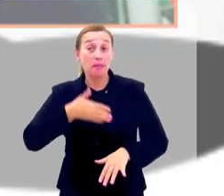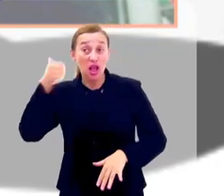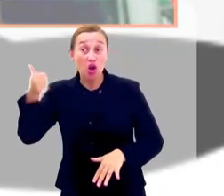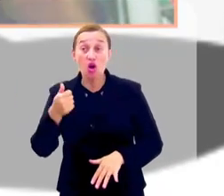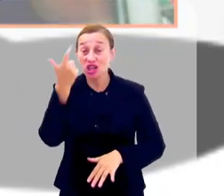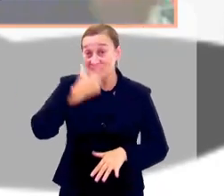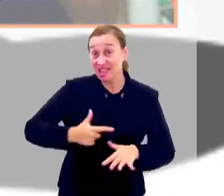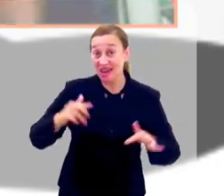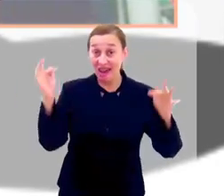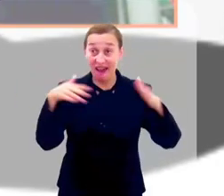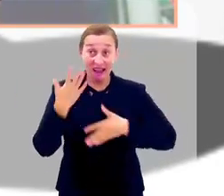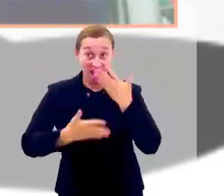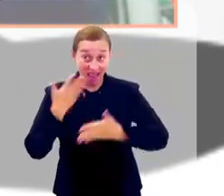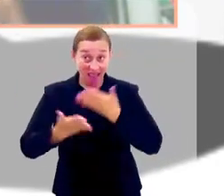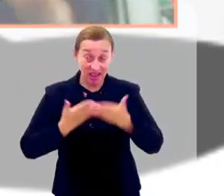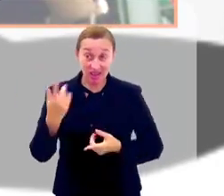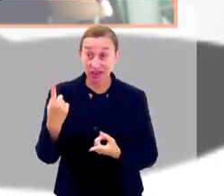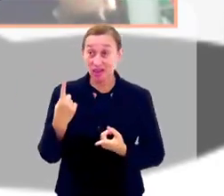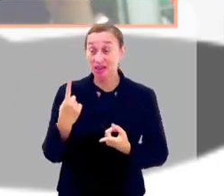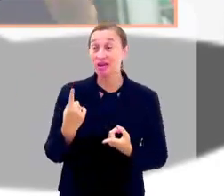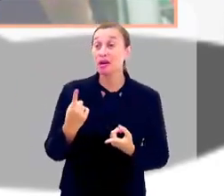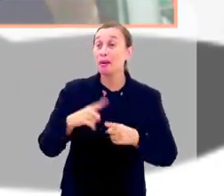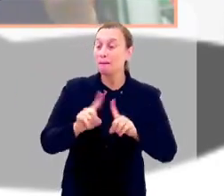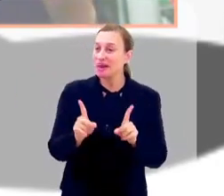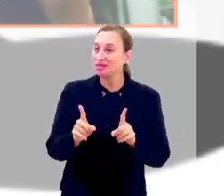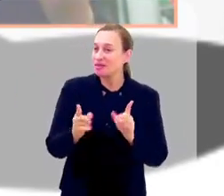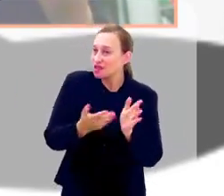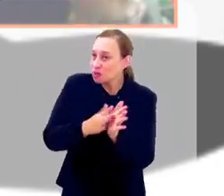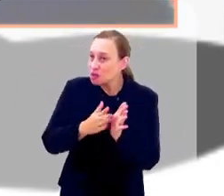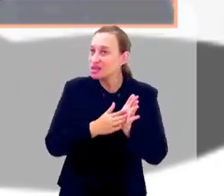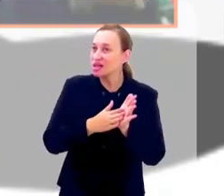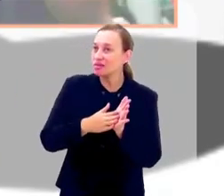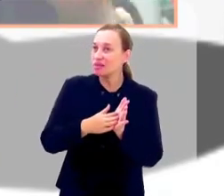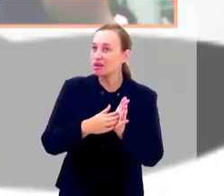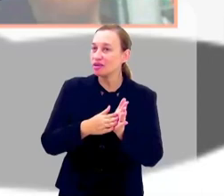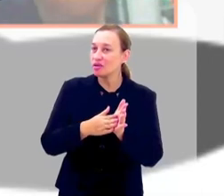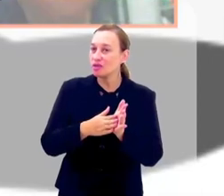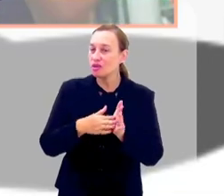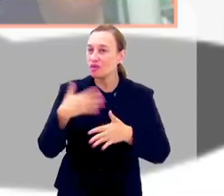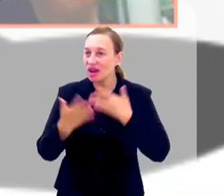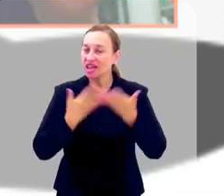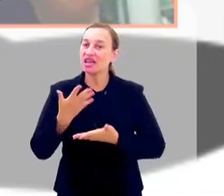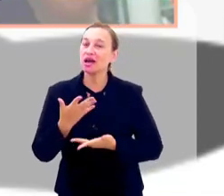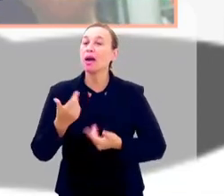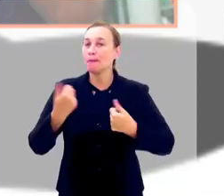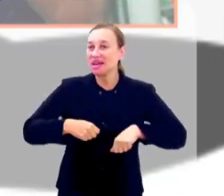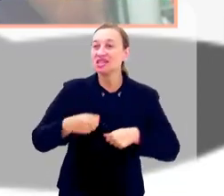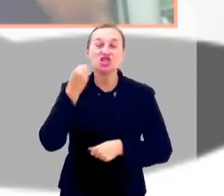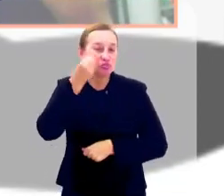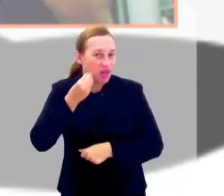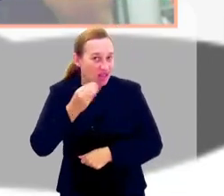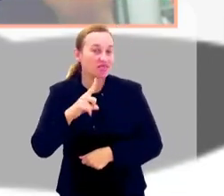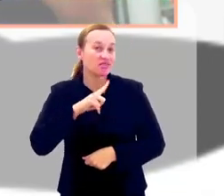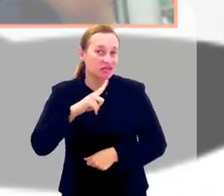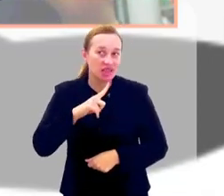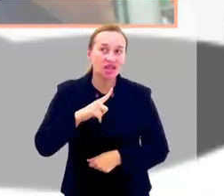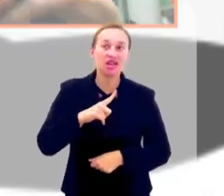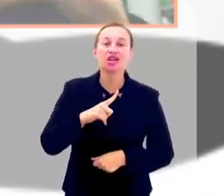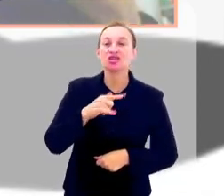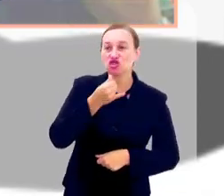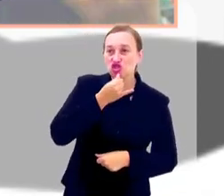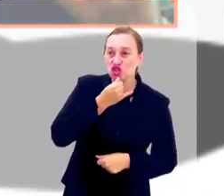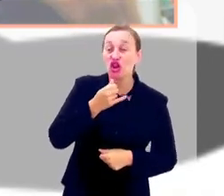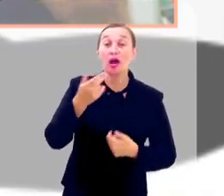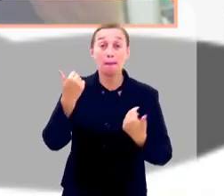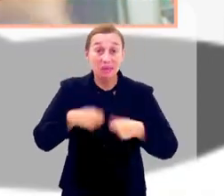ser triste, alegria é a melhor coisa que existe, mas para fazer um samba com beleza é preciso um bocado de tristeza. Então, a gente precisa falar